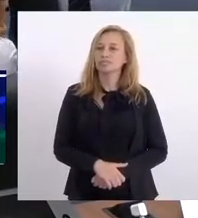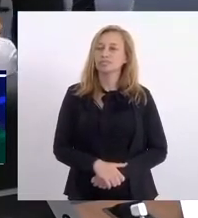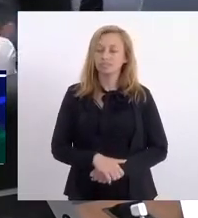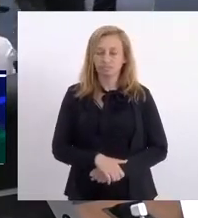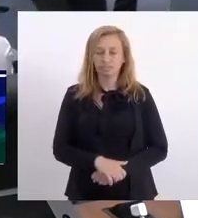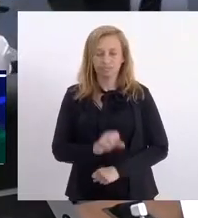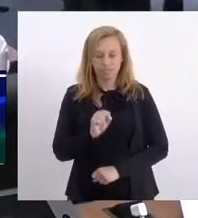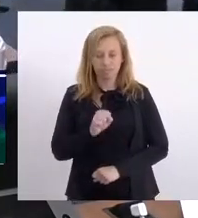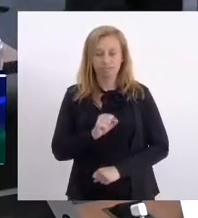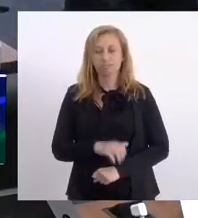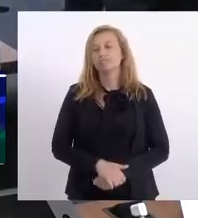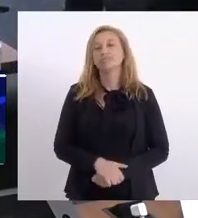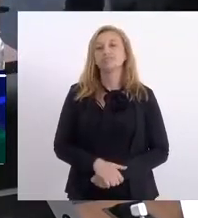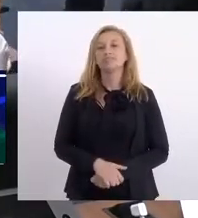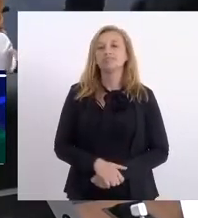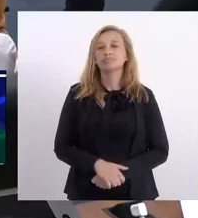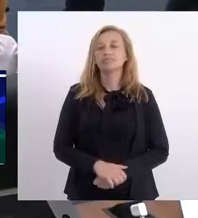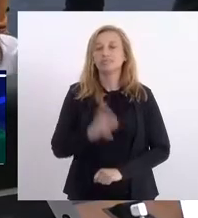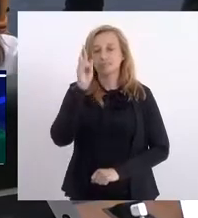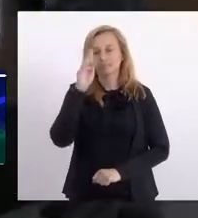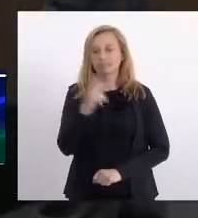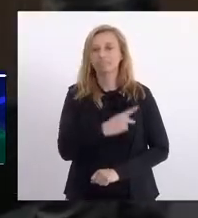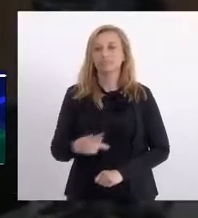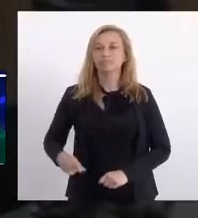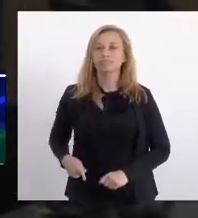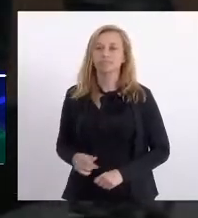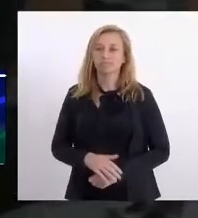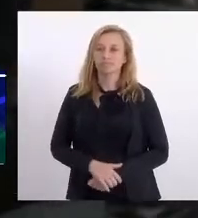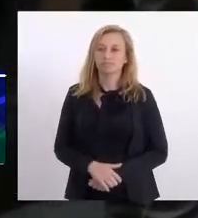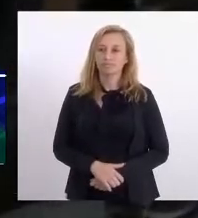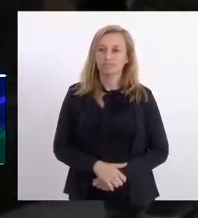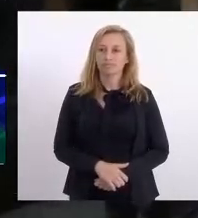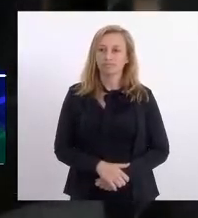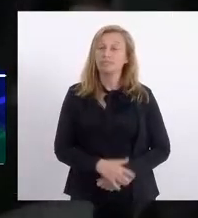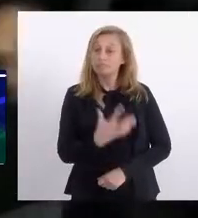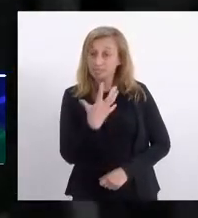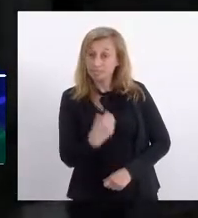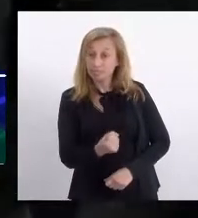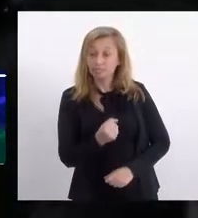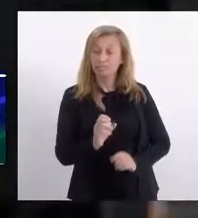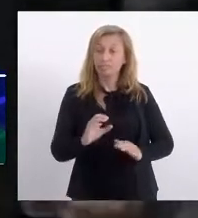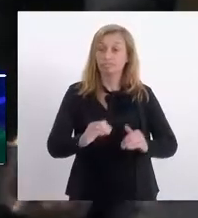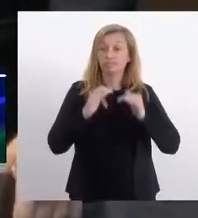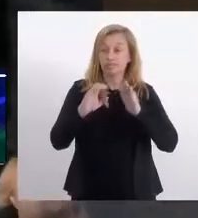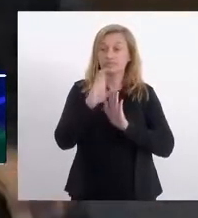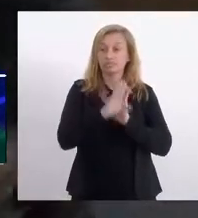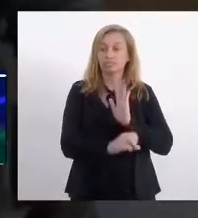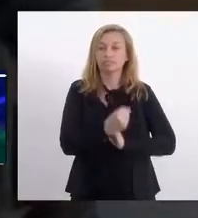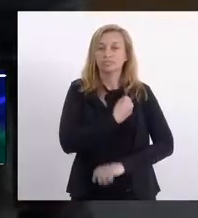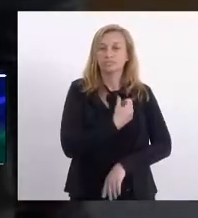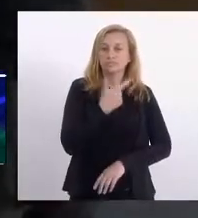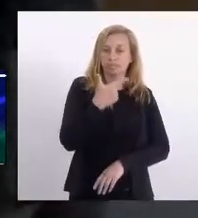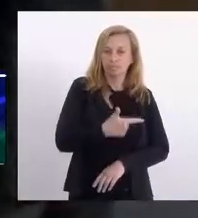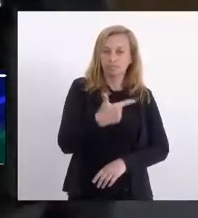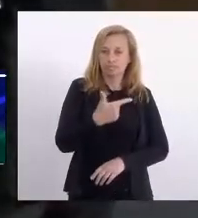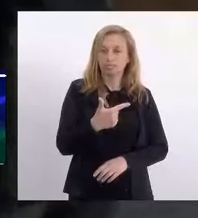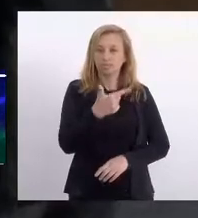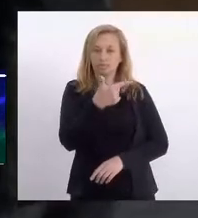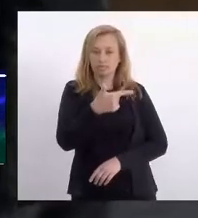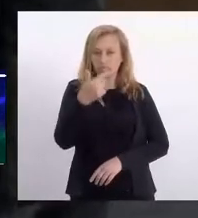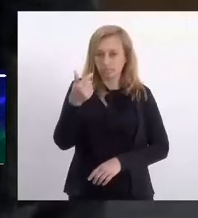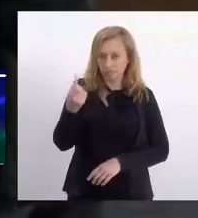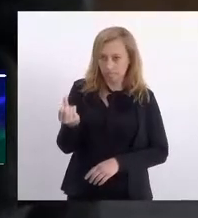Ok. Senhor presidente, o parecer favorável com subemenda à emenda 2 e emenda